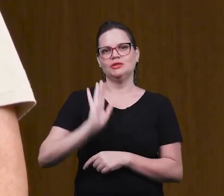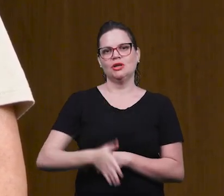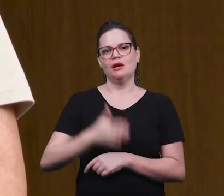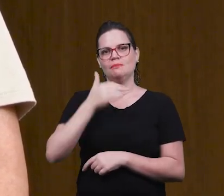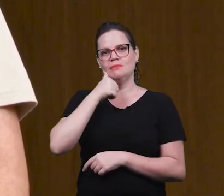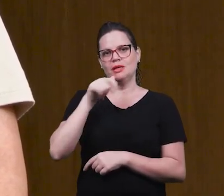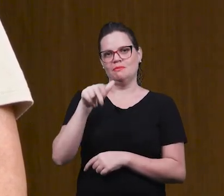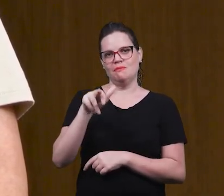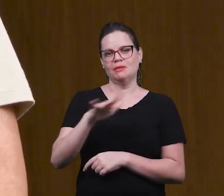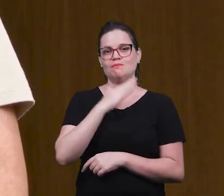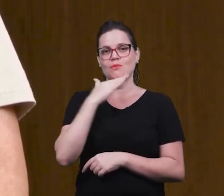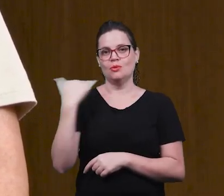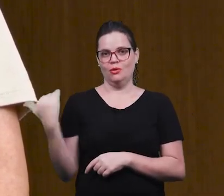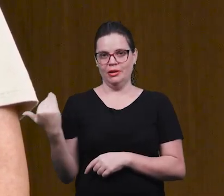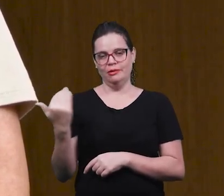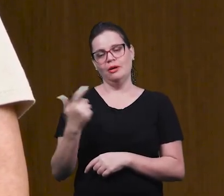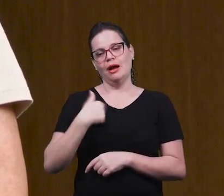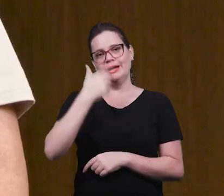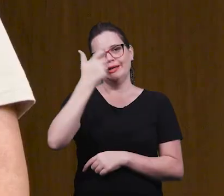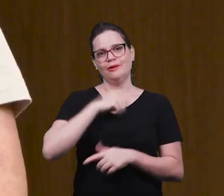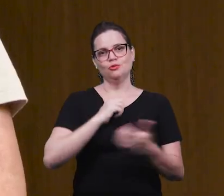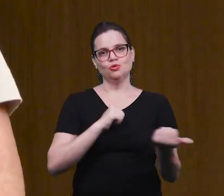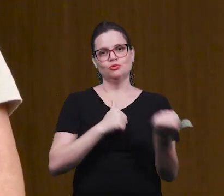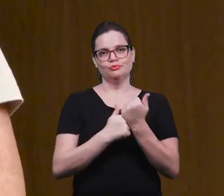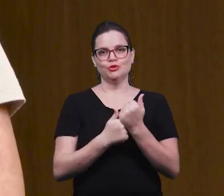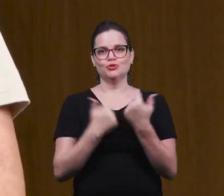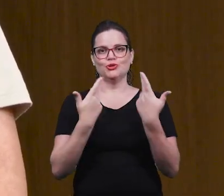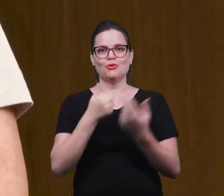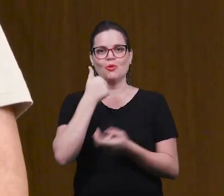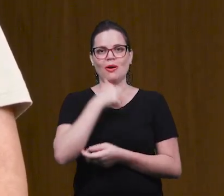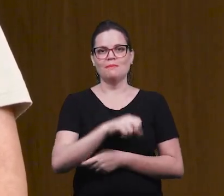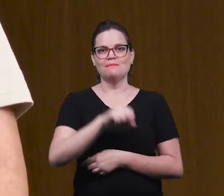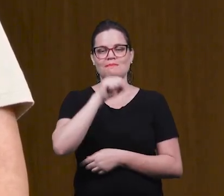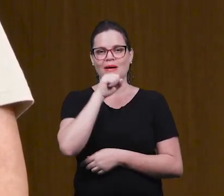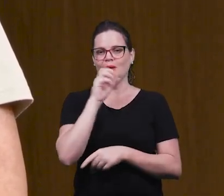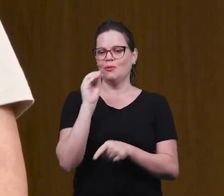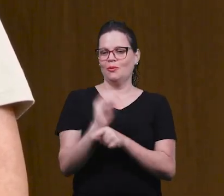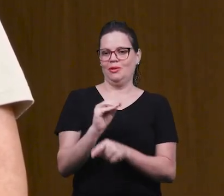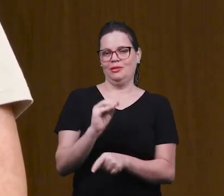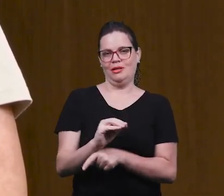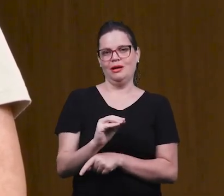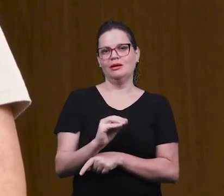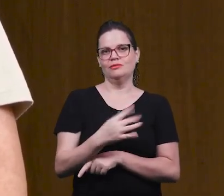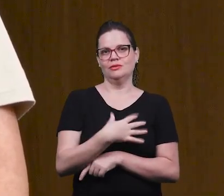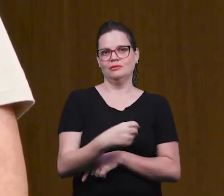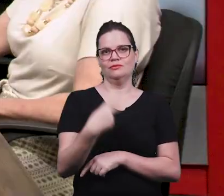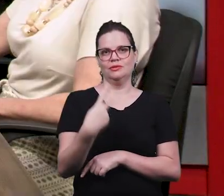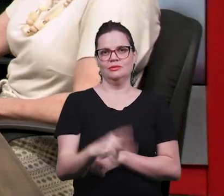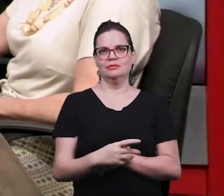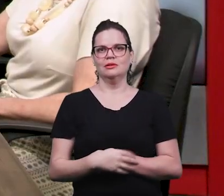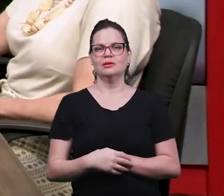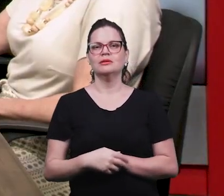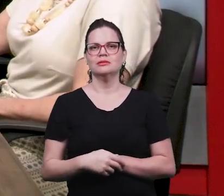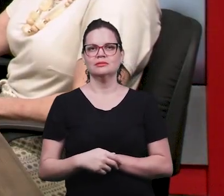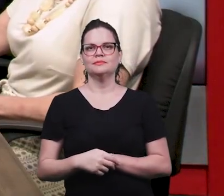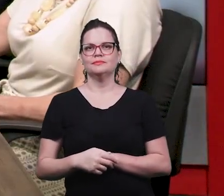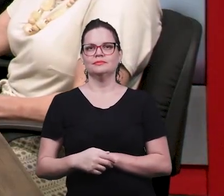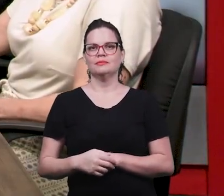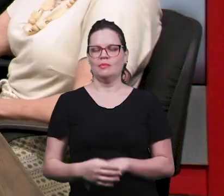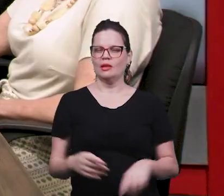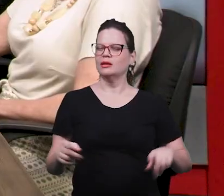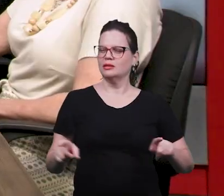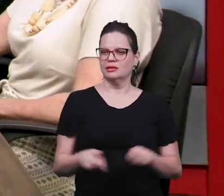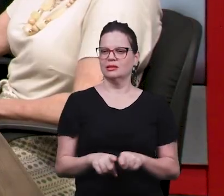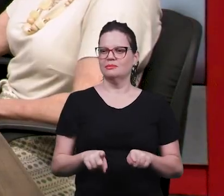mãe muito nova, era minha irmã. E eu assumi o papel de mãe e avó dos filhos dela. Isso também foi uma